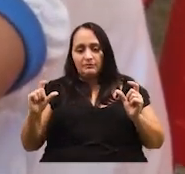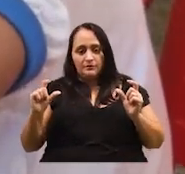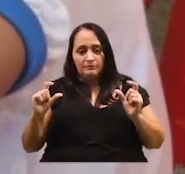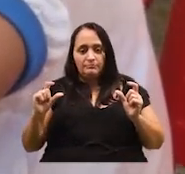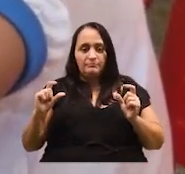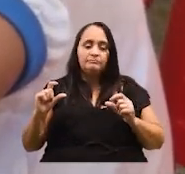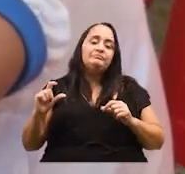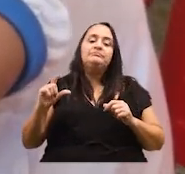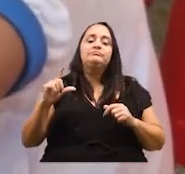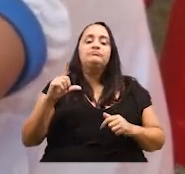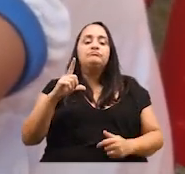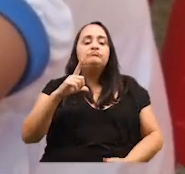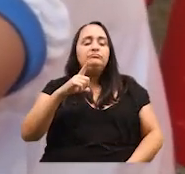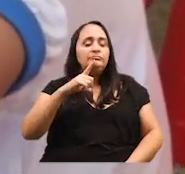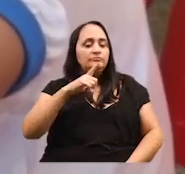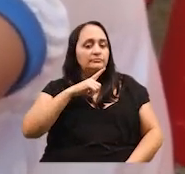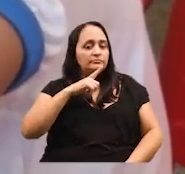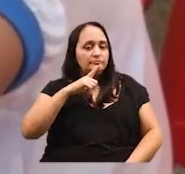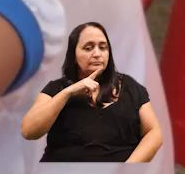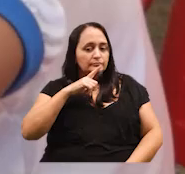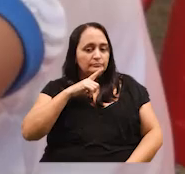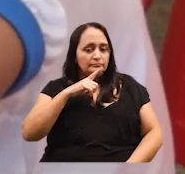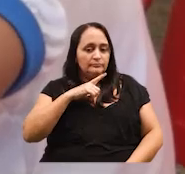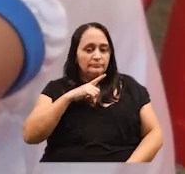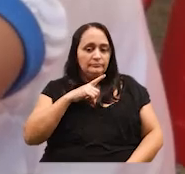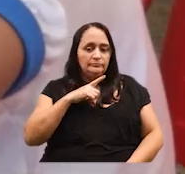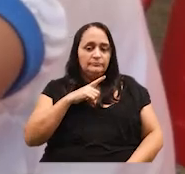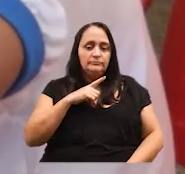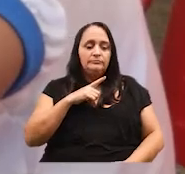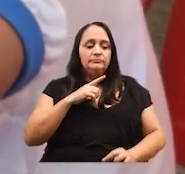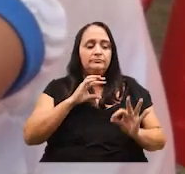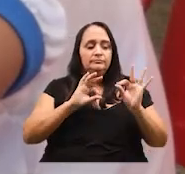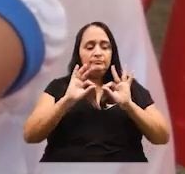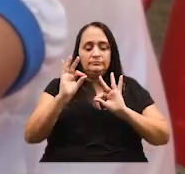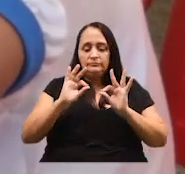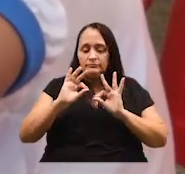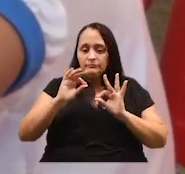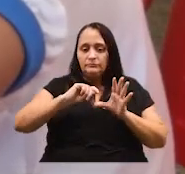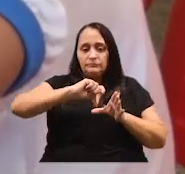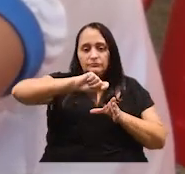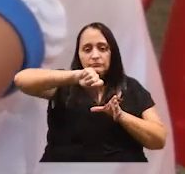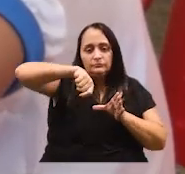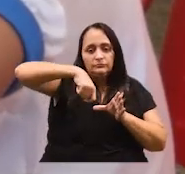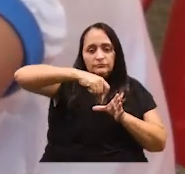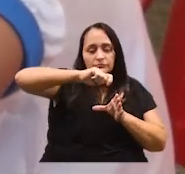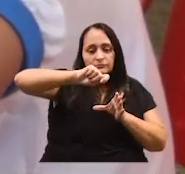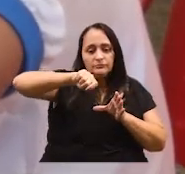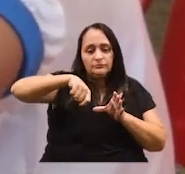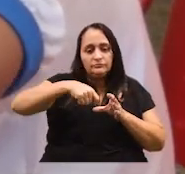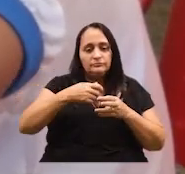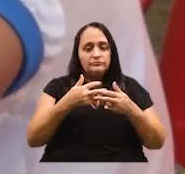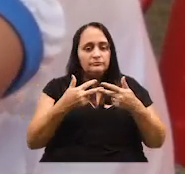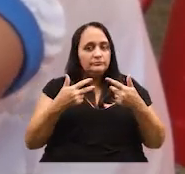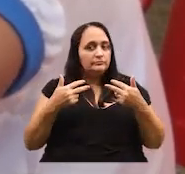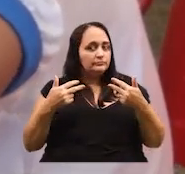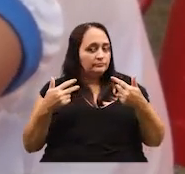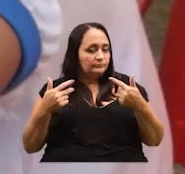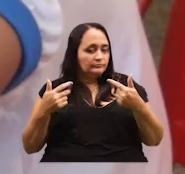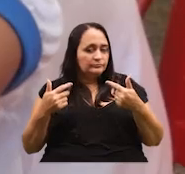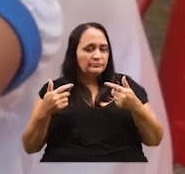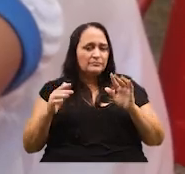dos ingredientes, não é isso? E tem a parte do modo de preparo. Mas tem